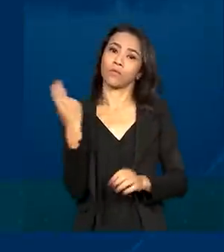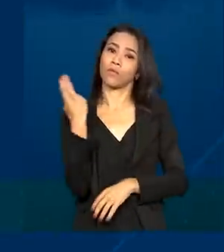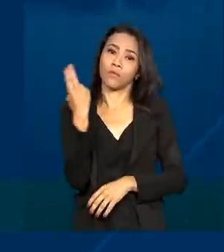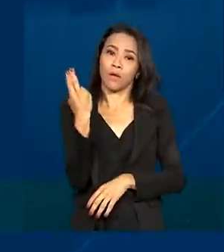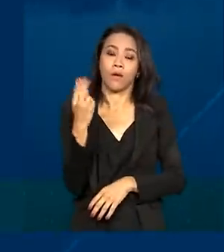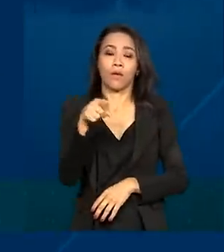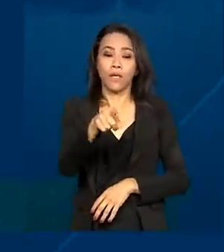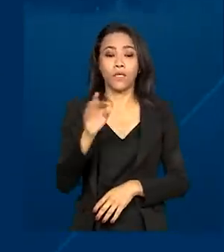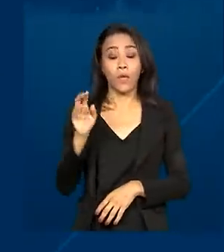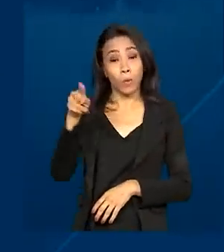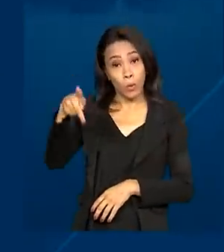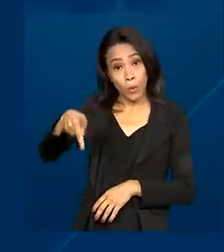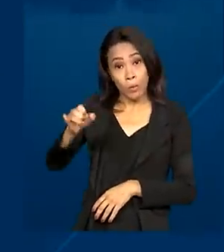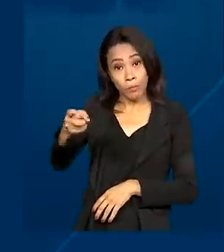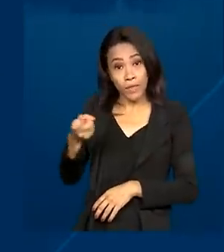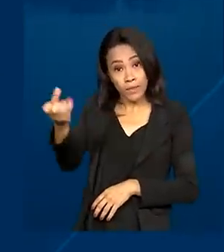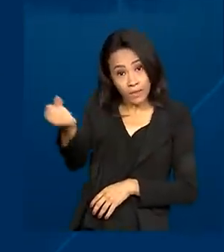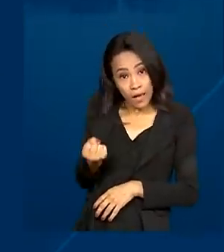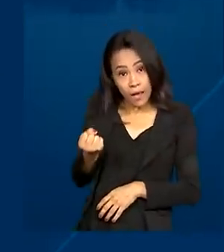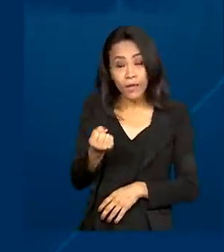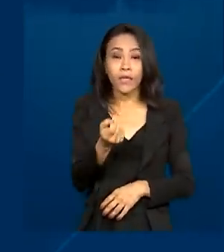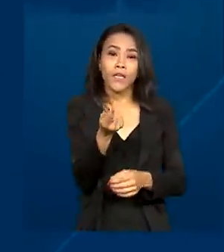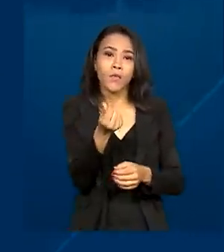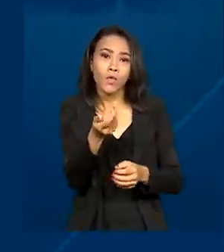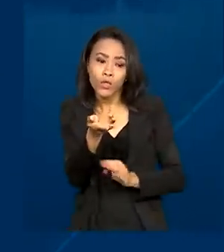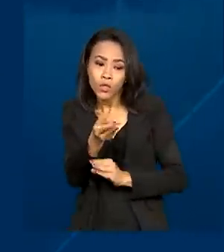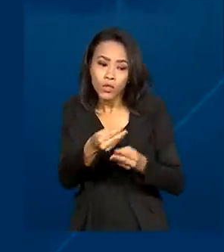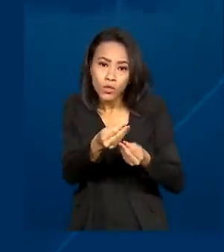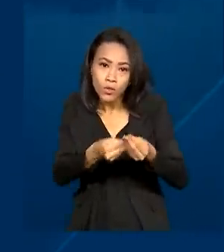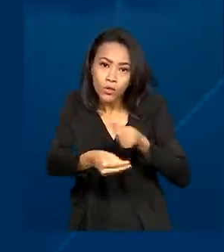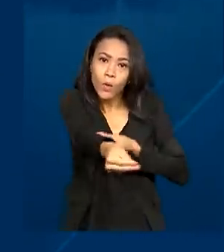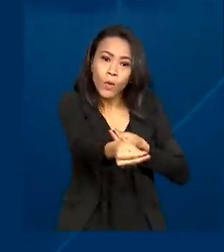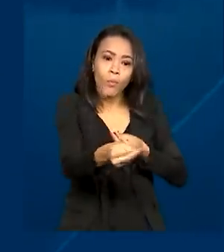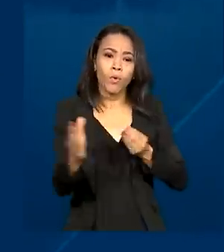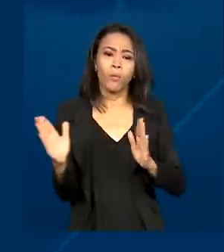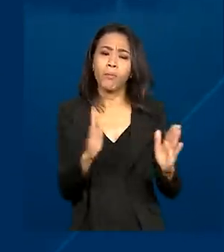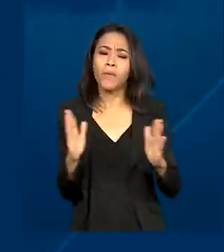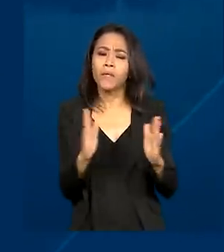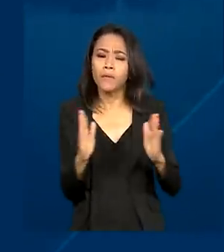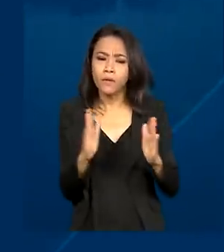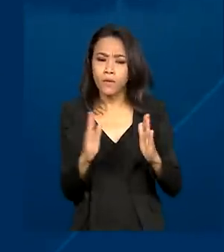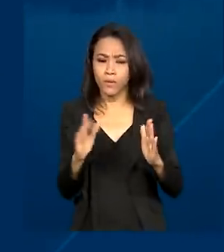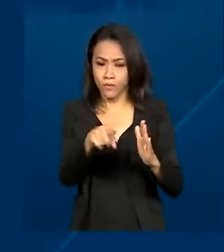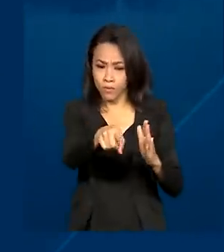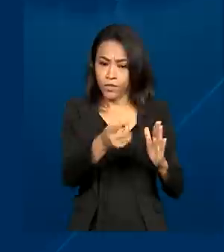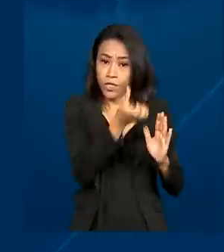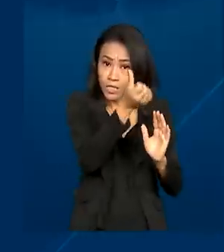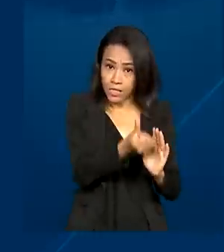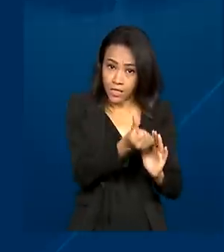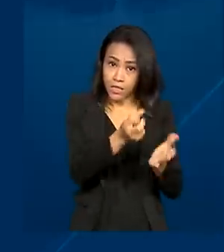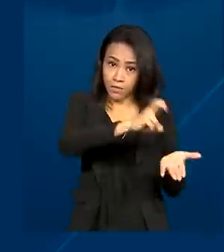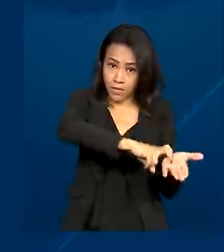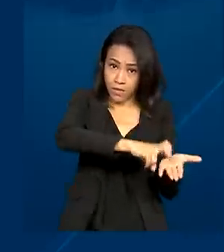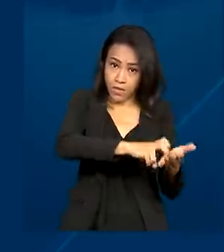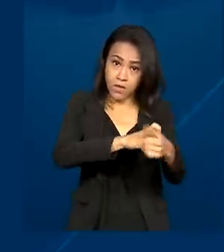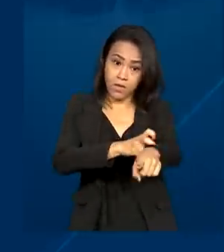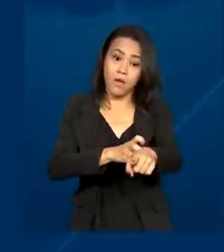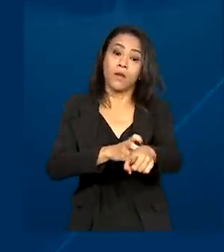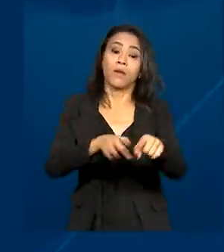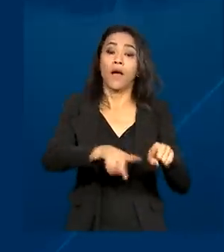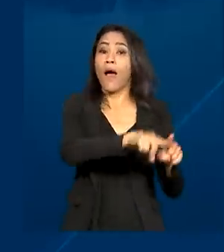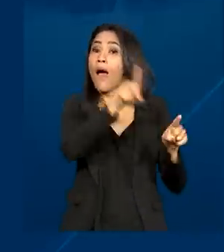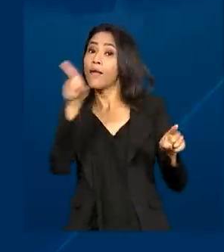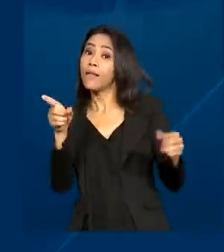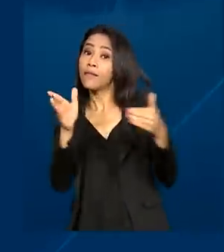pics troco será mantidos por períodos de tempo ou seja o diurno entre 6 horas da manhã